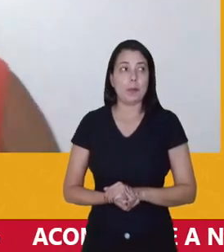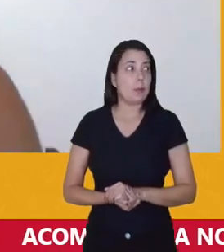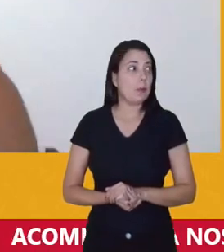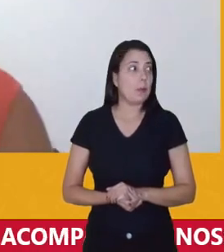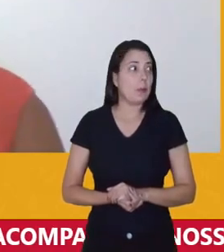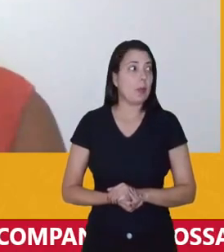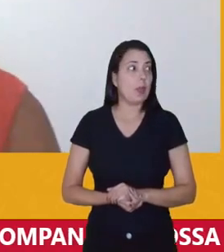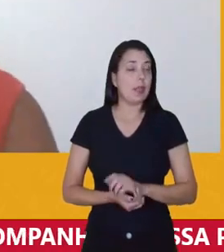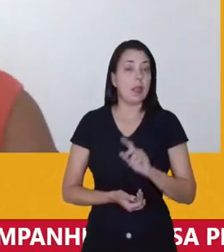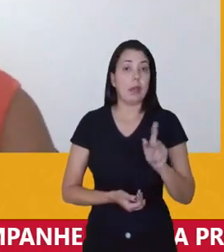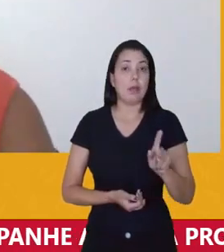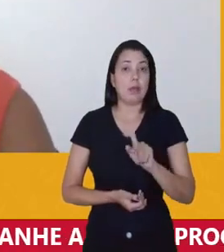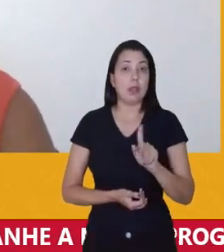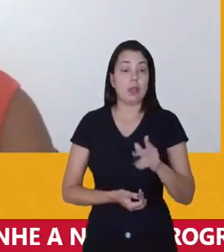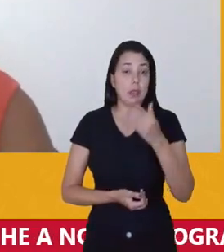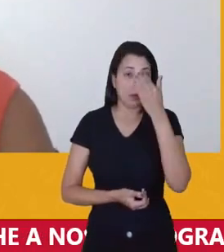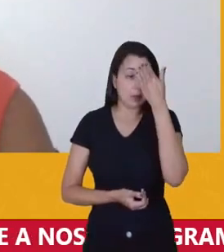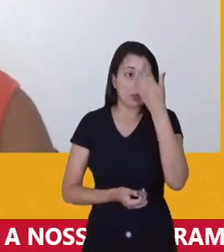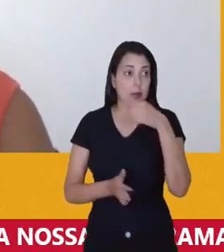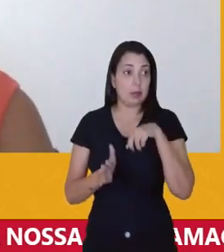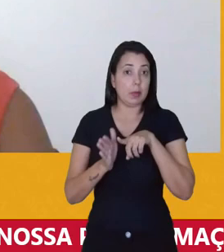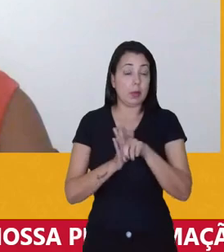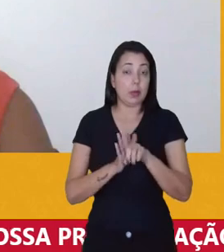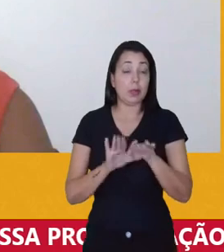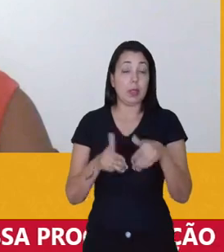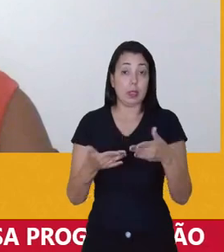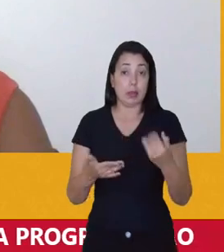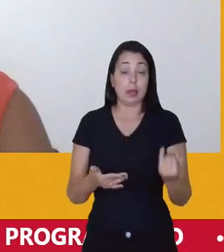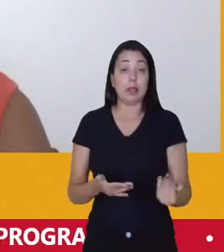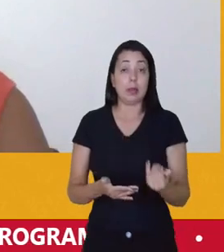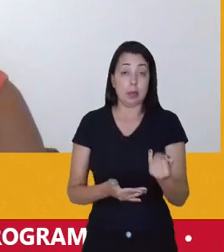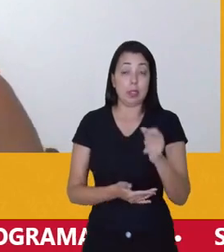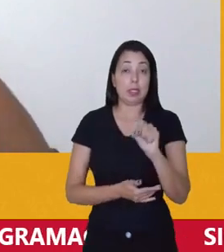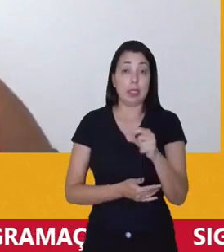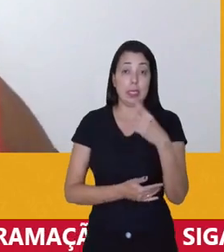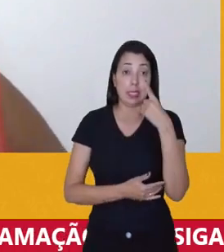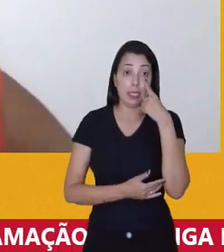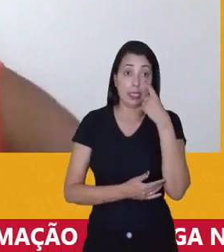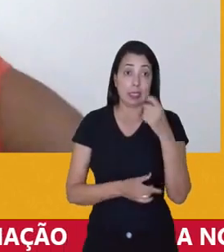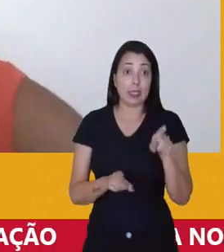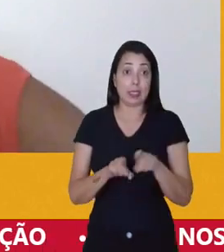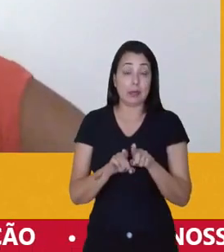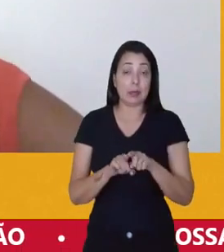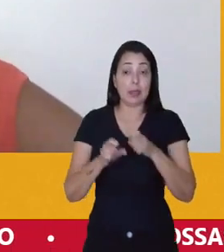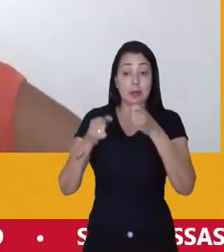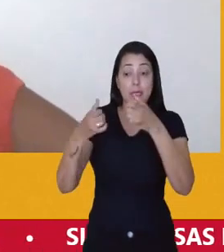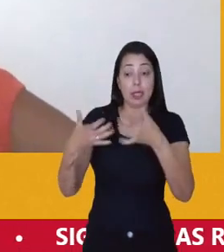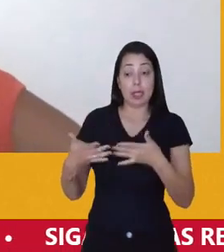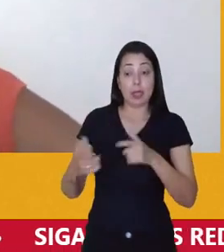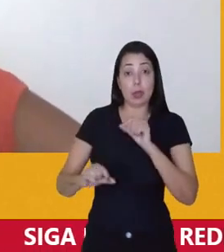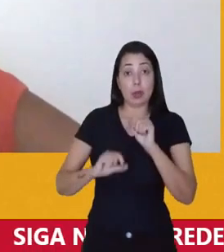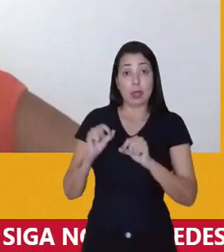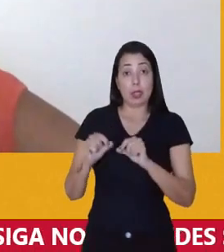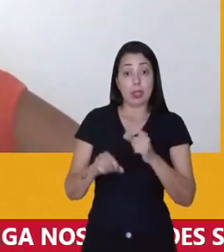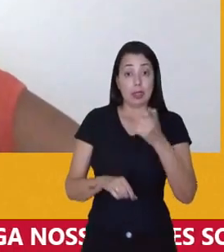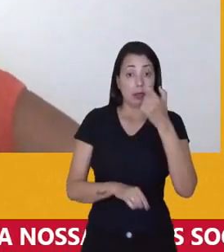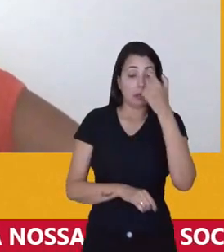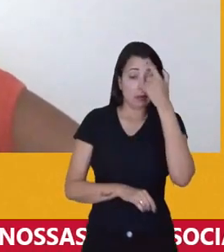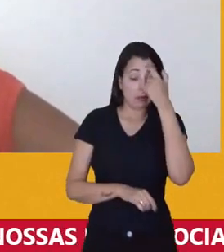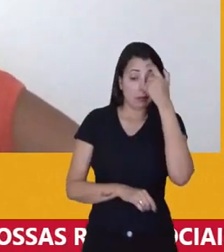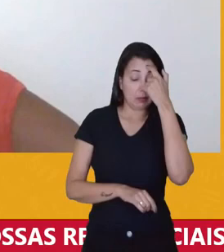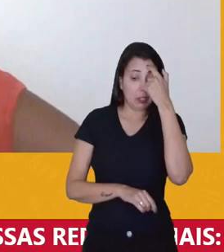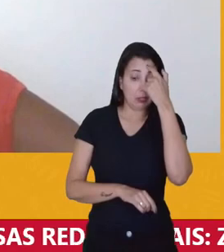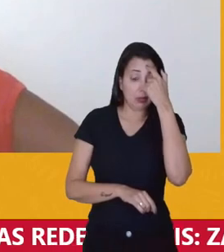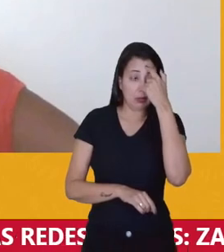Professora Nilma, pela pergunta tão importante e interessante. Eu diria assim, para a gente pensar as